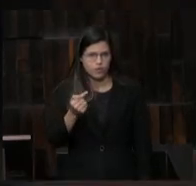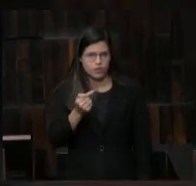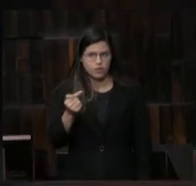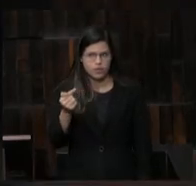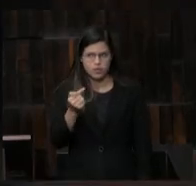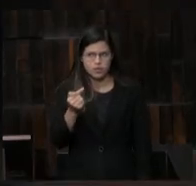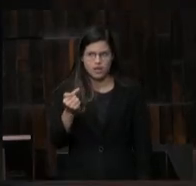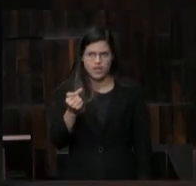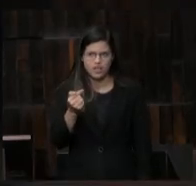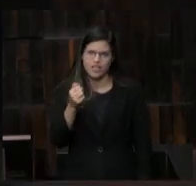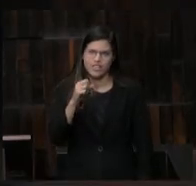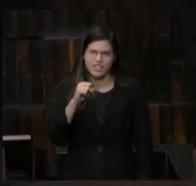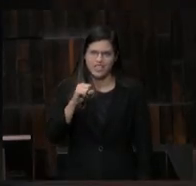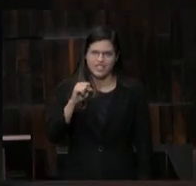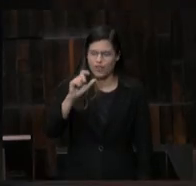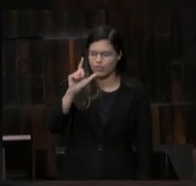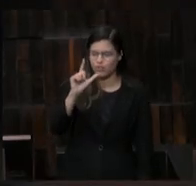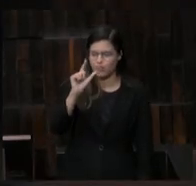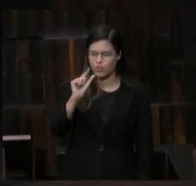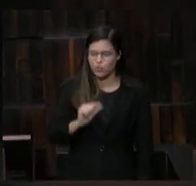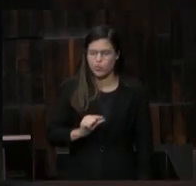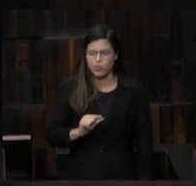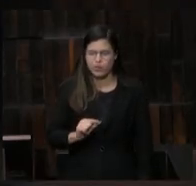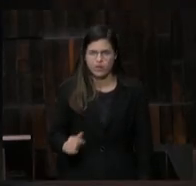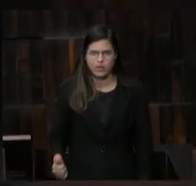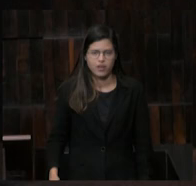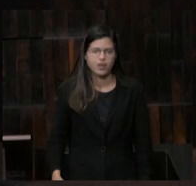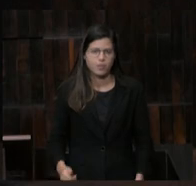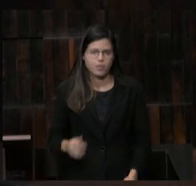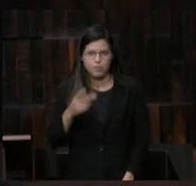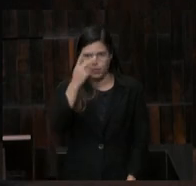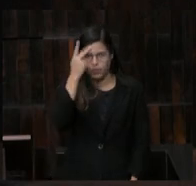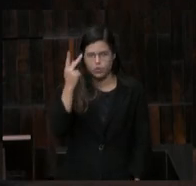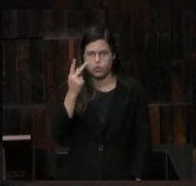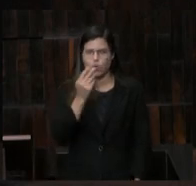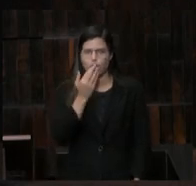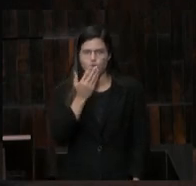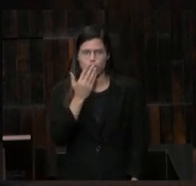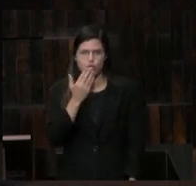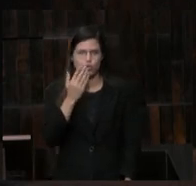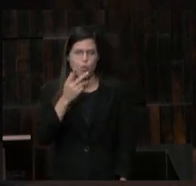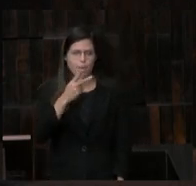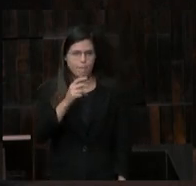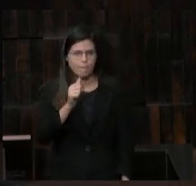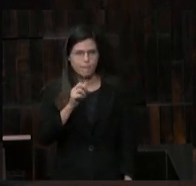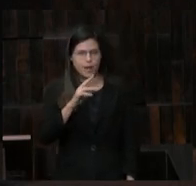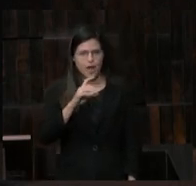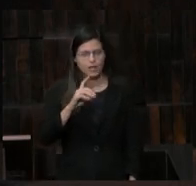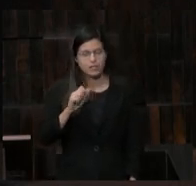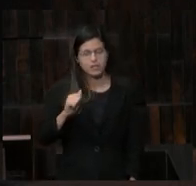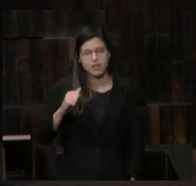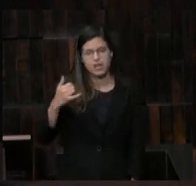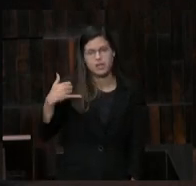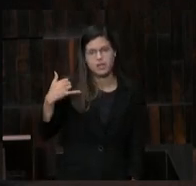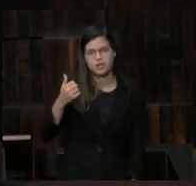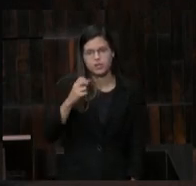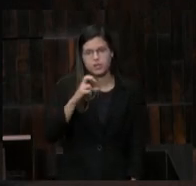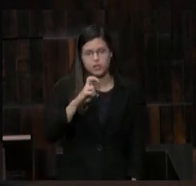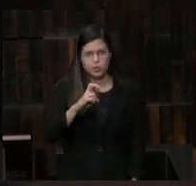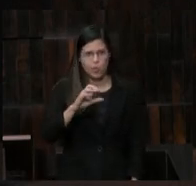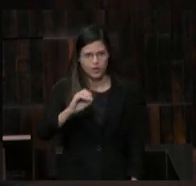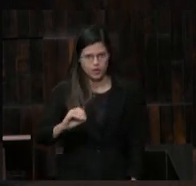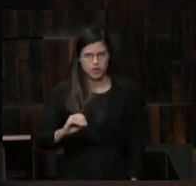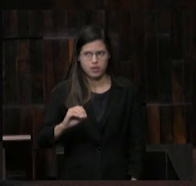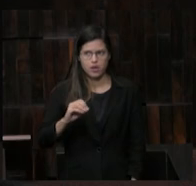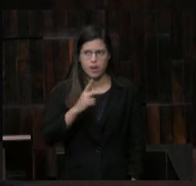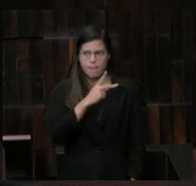não diminuir. Sou uma pessoa de cor parda, tenho 51 anos, vou fazer 51. Sou padre da Arquidiocese